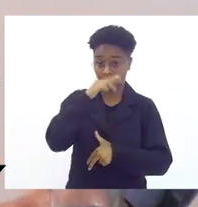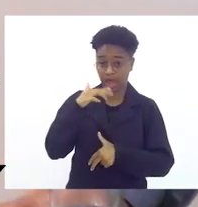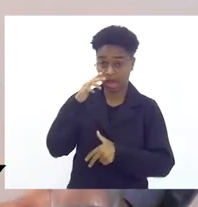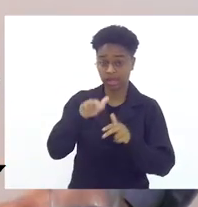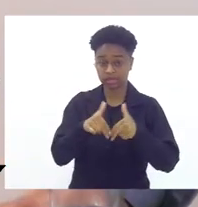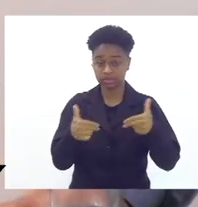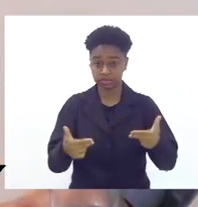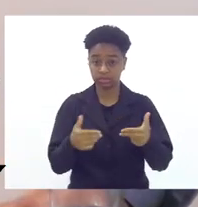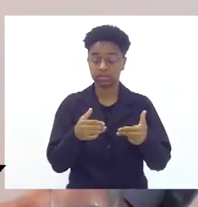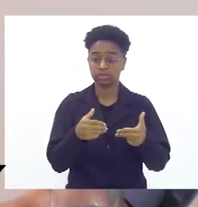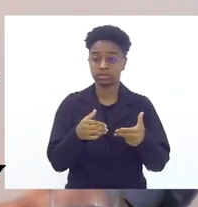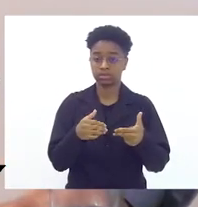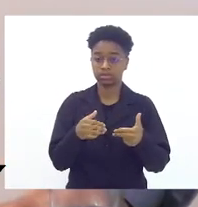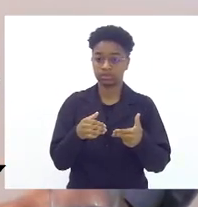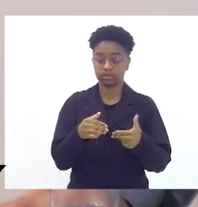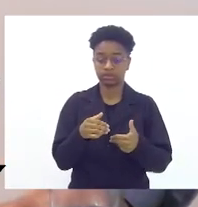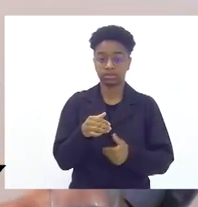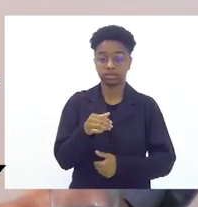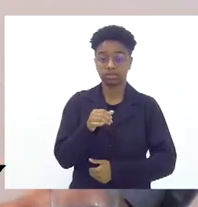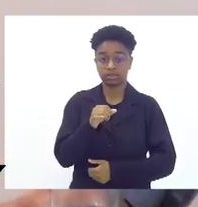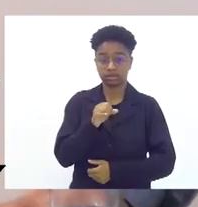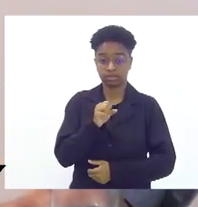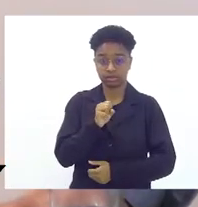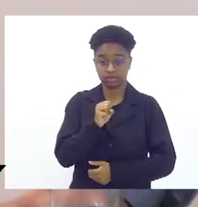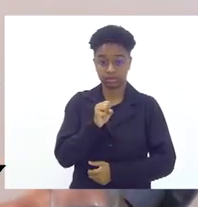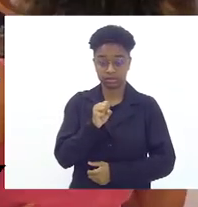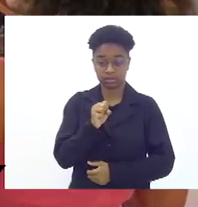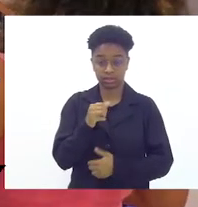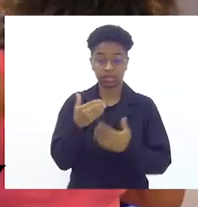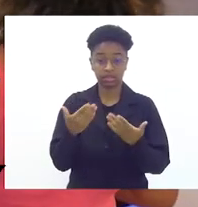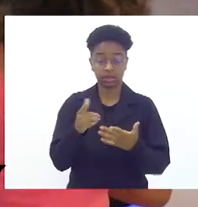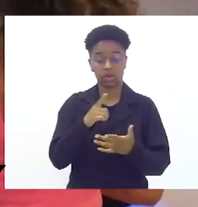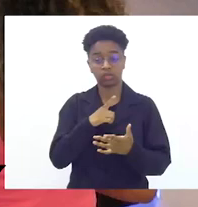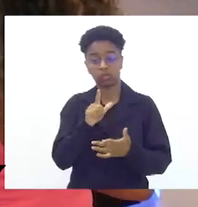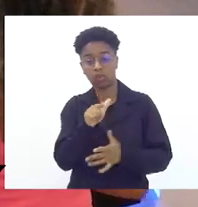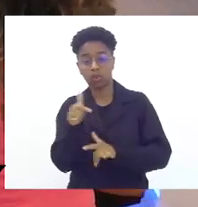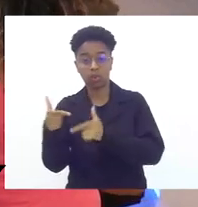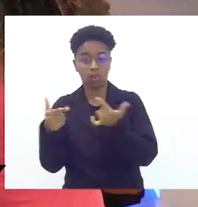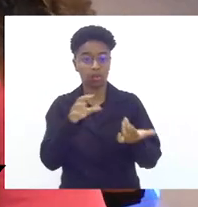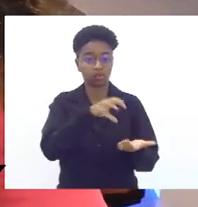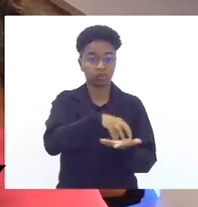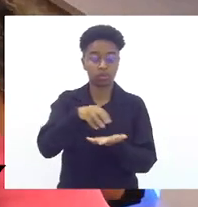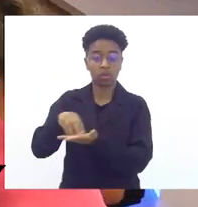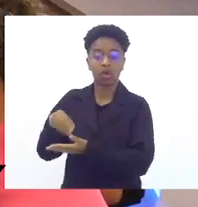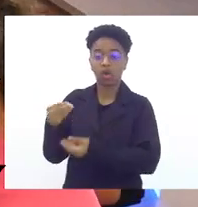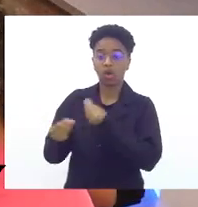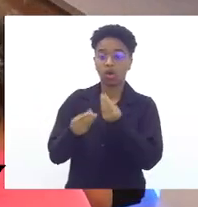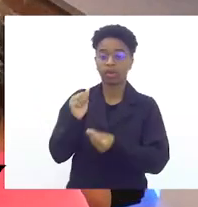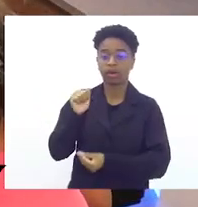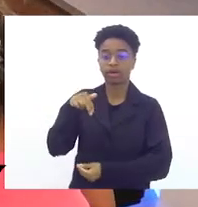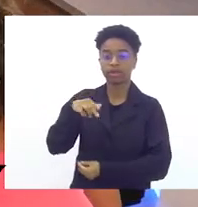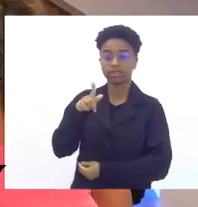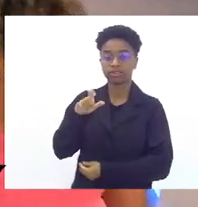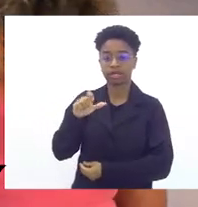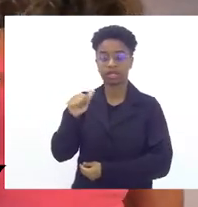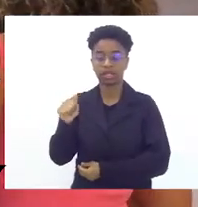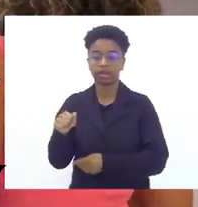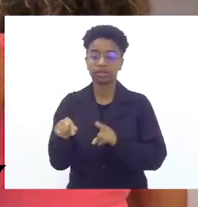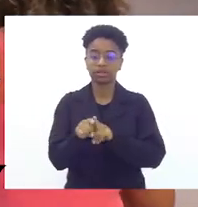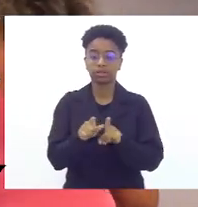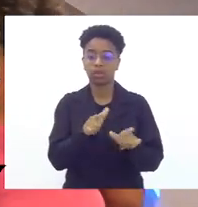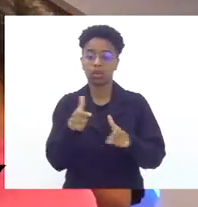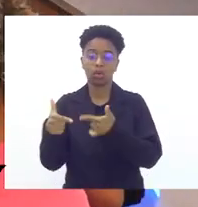doce descreve RJ enquanto outras entidades enquanto a Ângela outras entidades